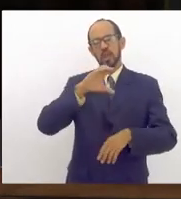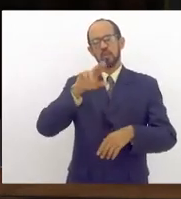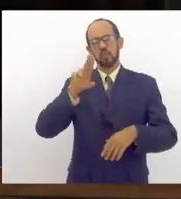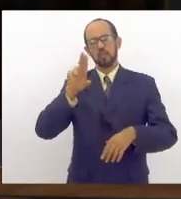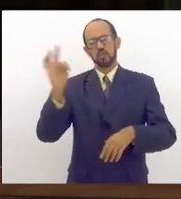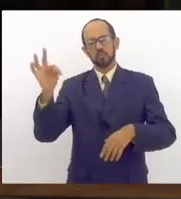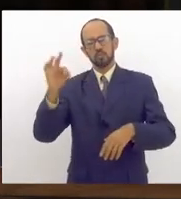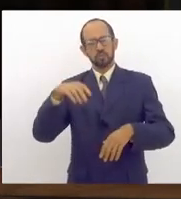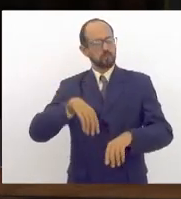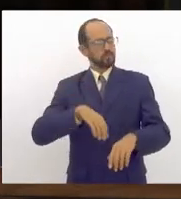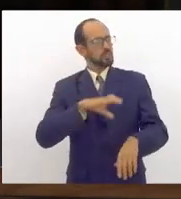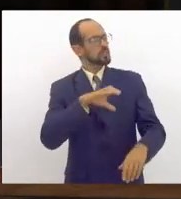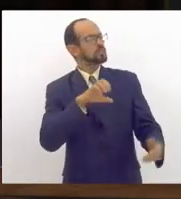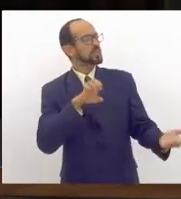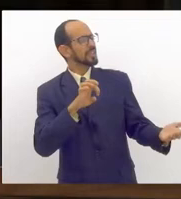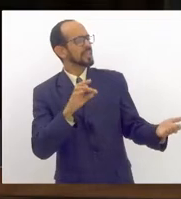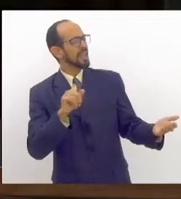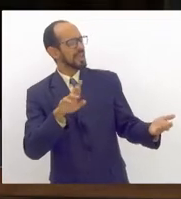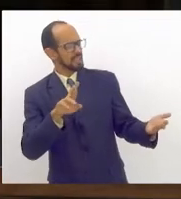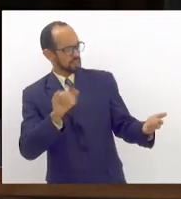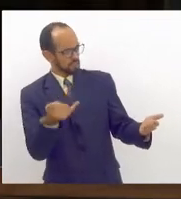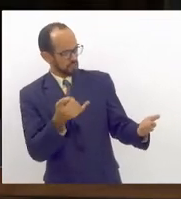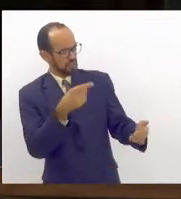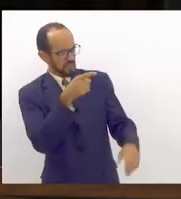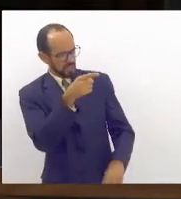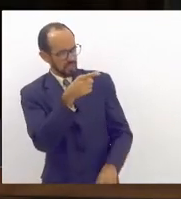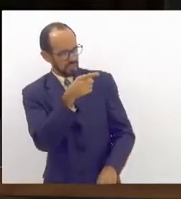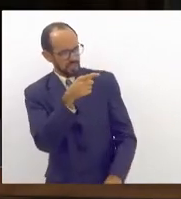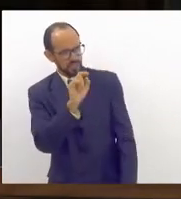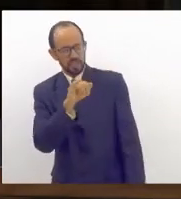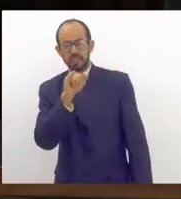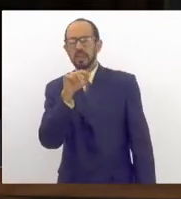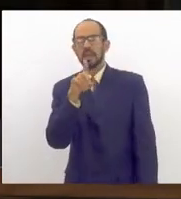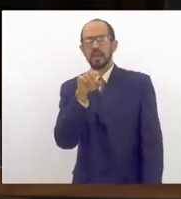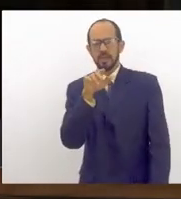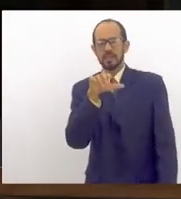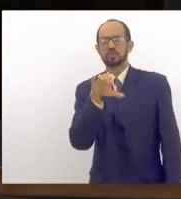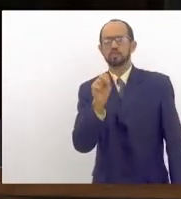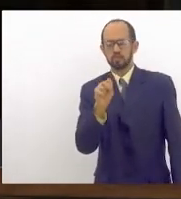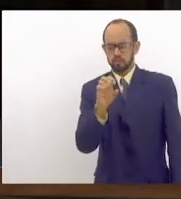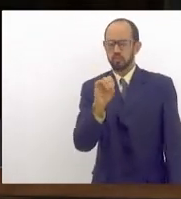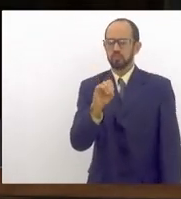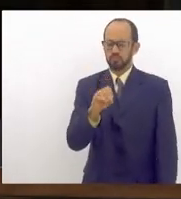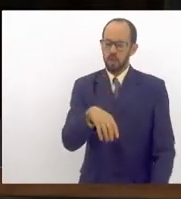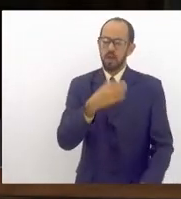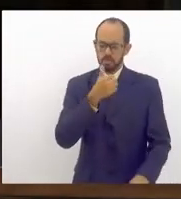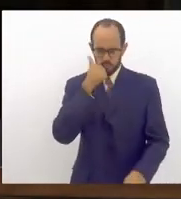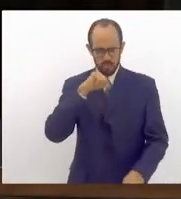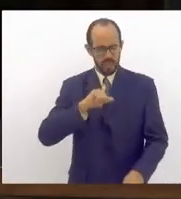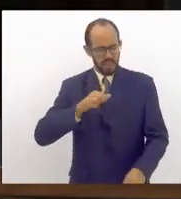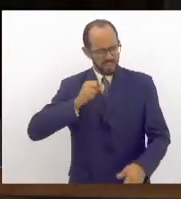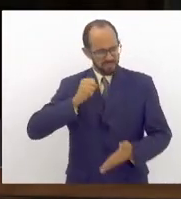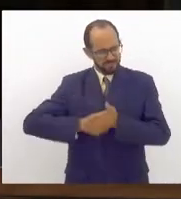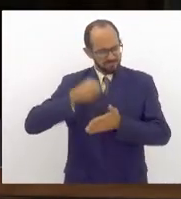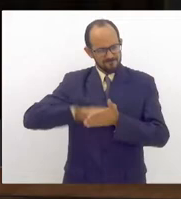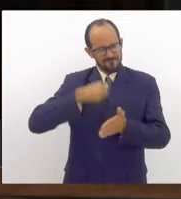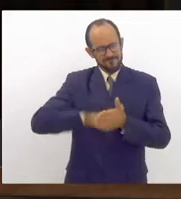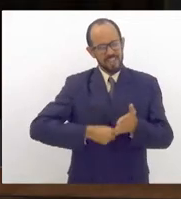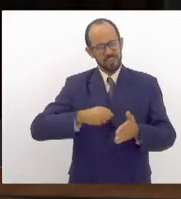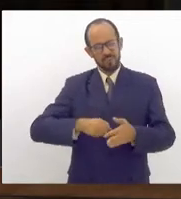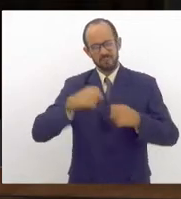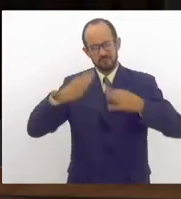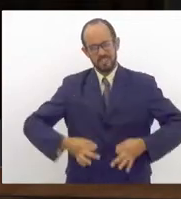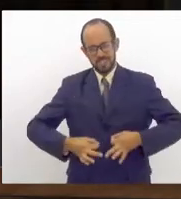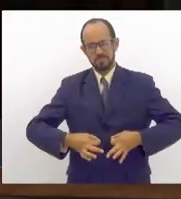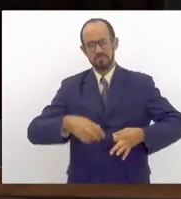do ceteje tá aí Daleste é a mulherada Firme Nas centrais sindicais